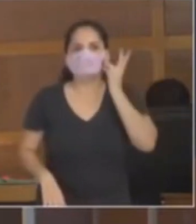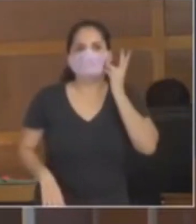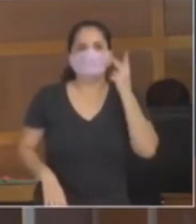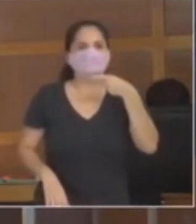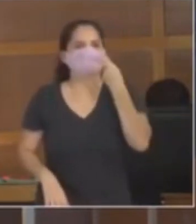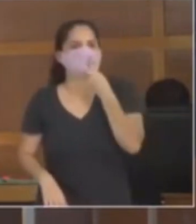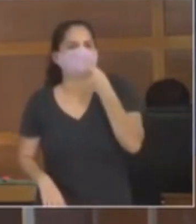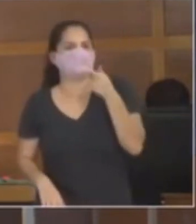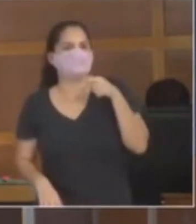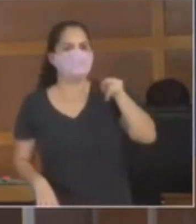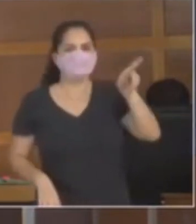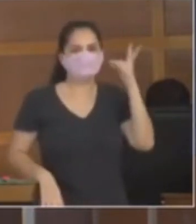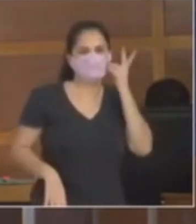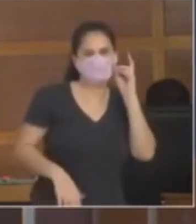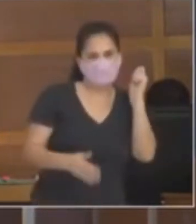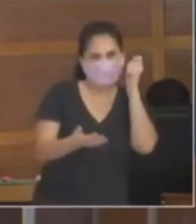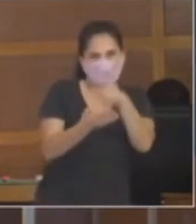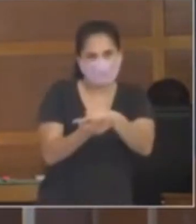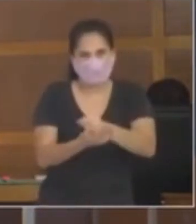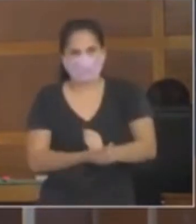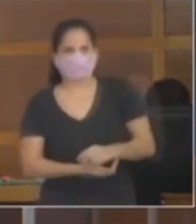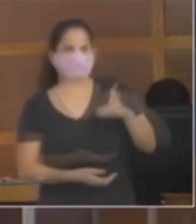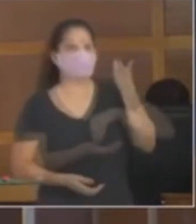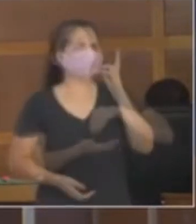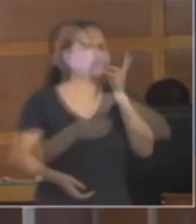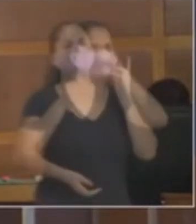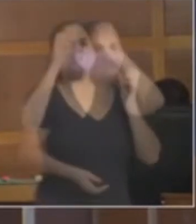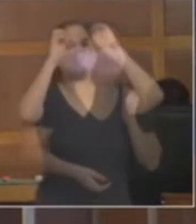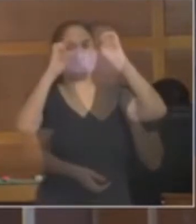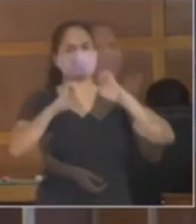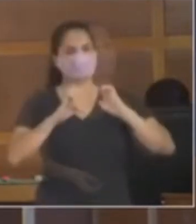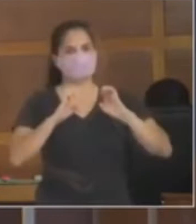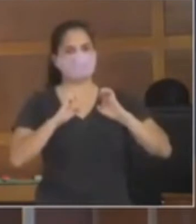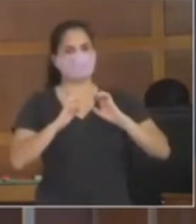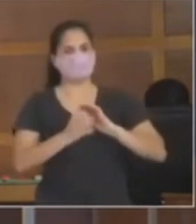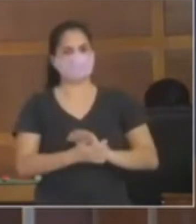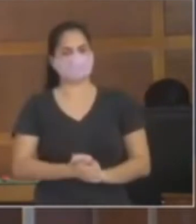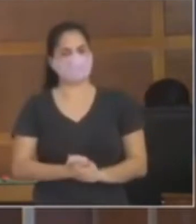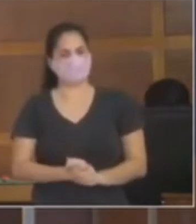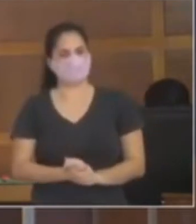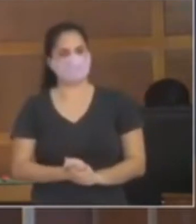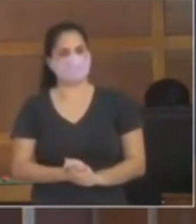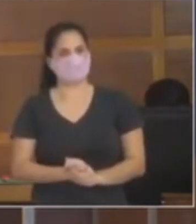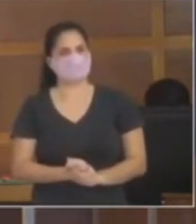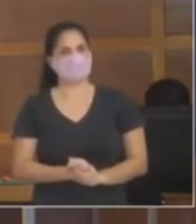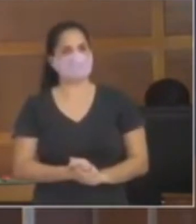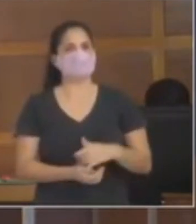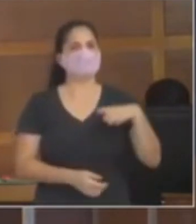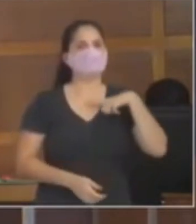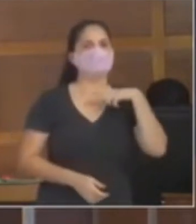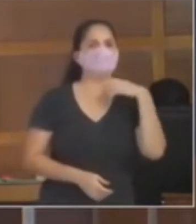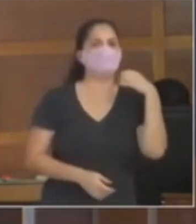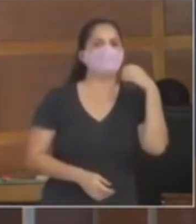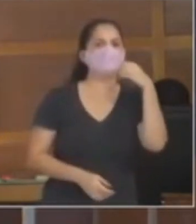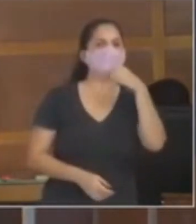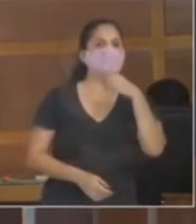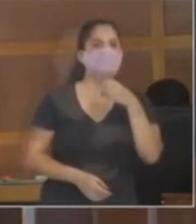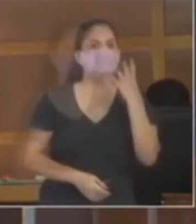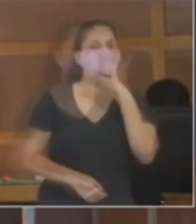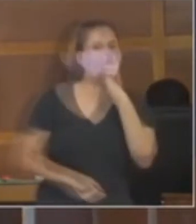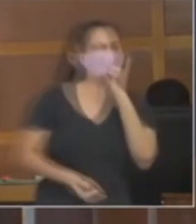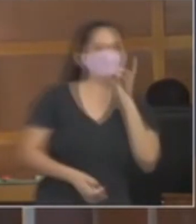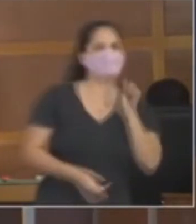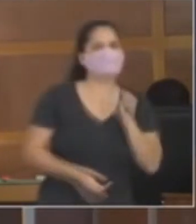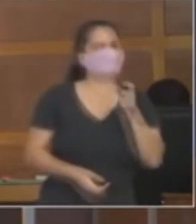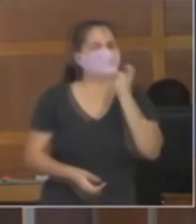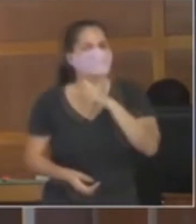vai ser processado, vai provar que eu fui comprado. Quando citava o nome de cada vereador, ele falava assim: comprado,